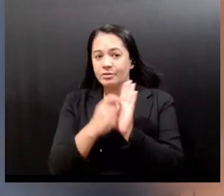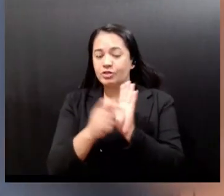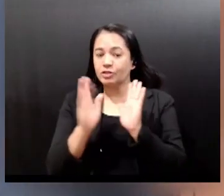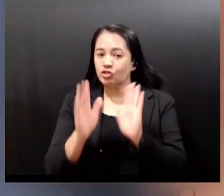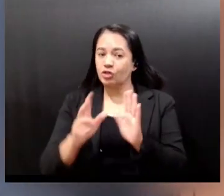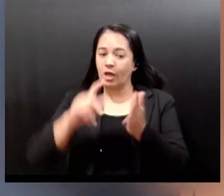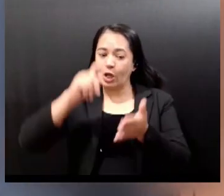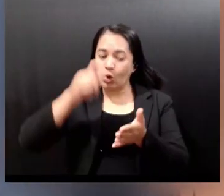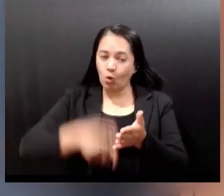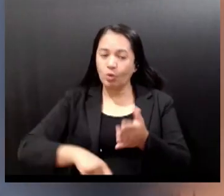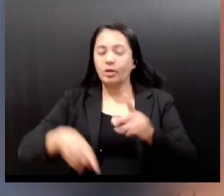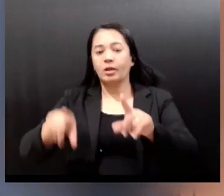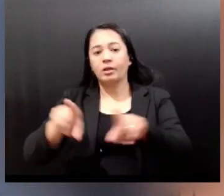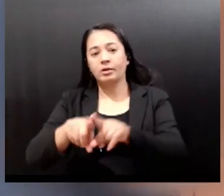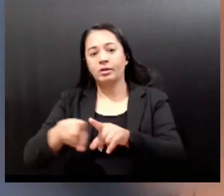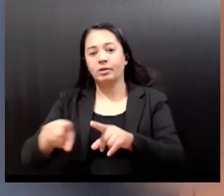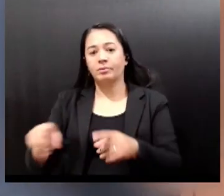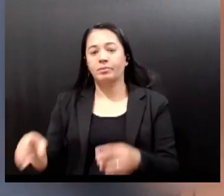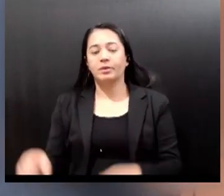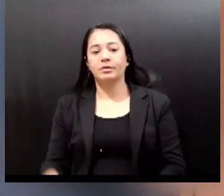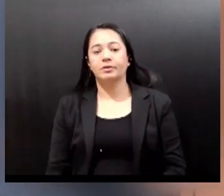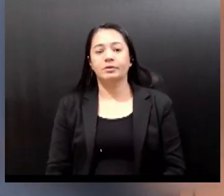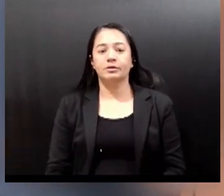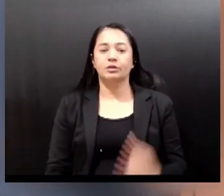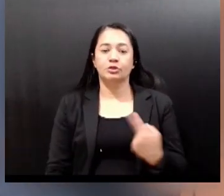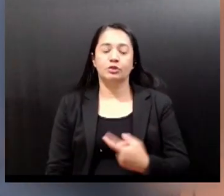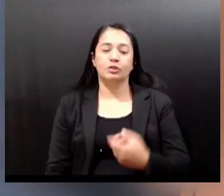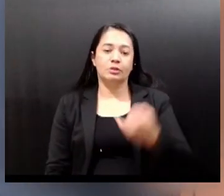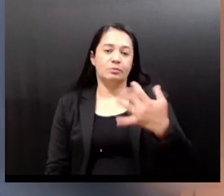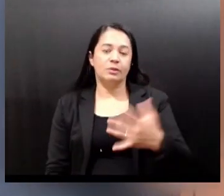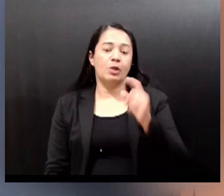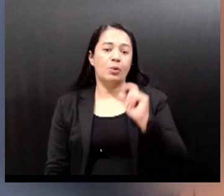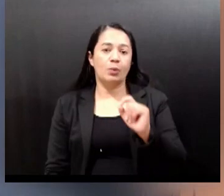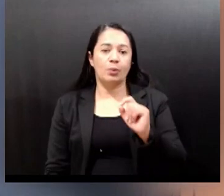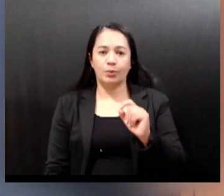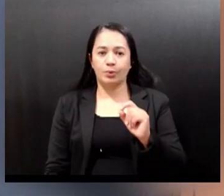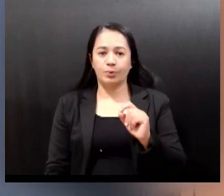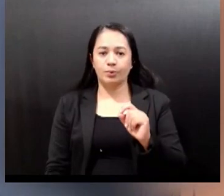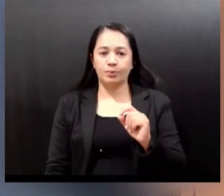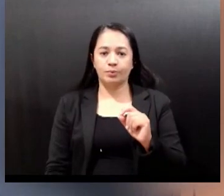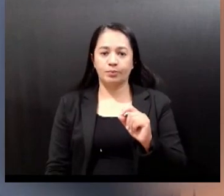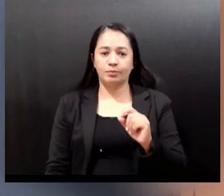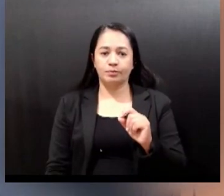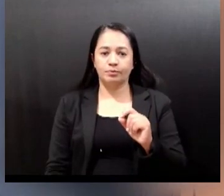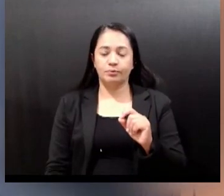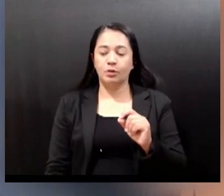nesse credenciamento que a gente está fazendo, que é de advertir,